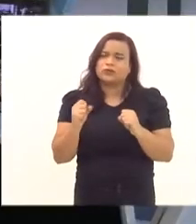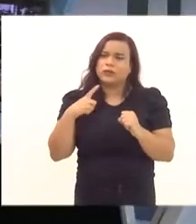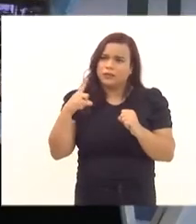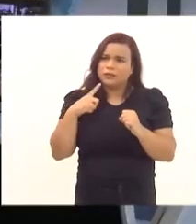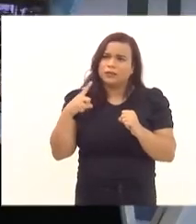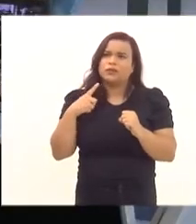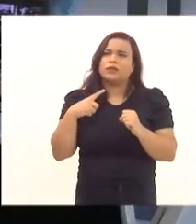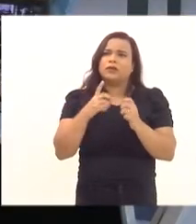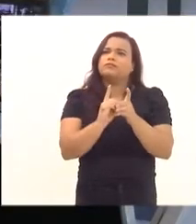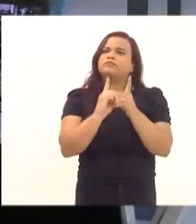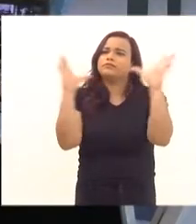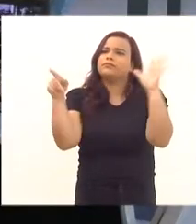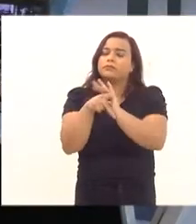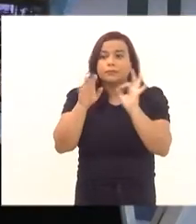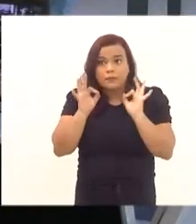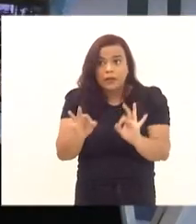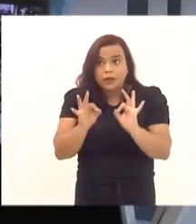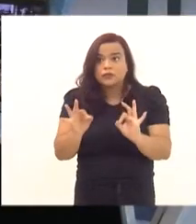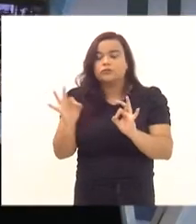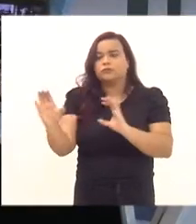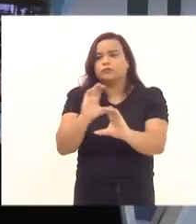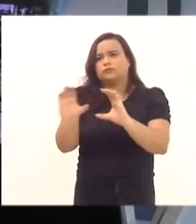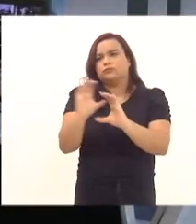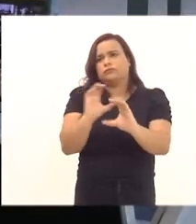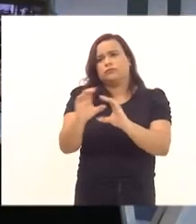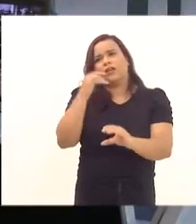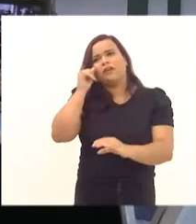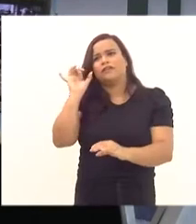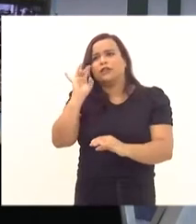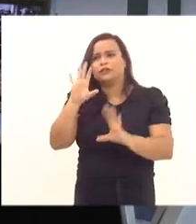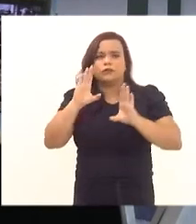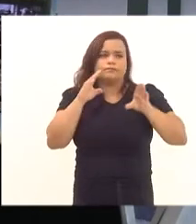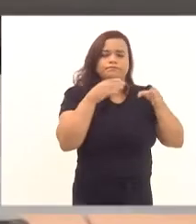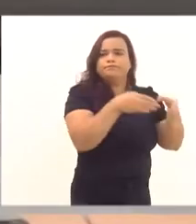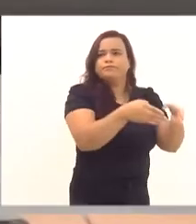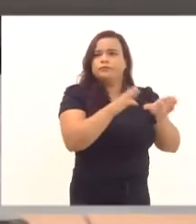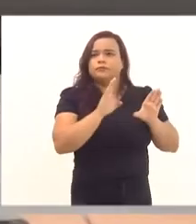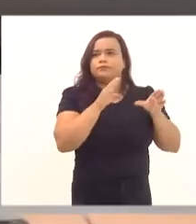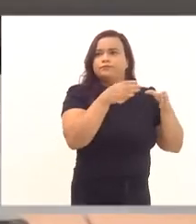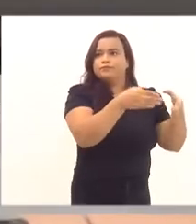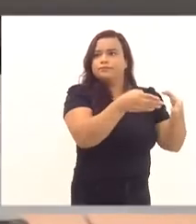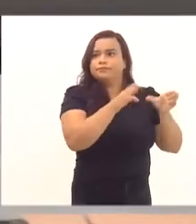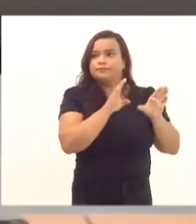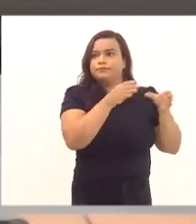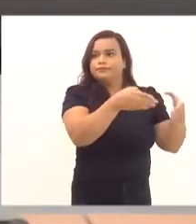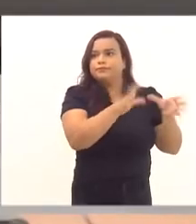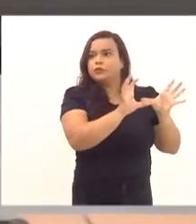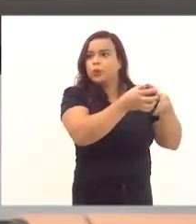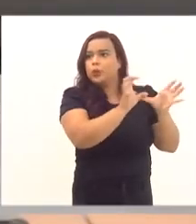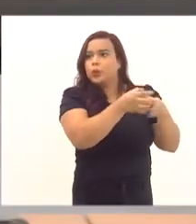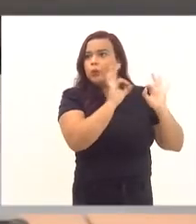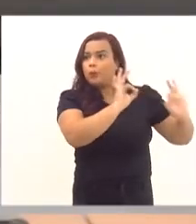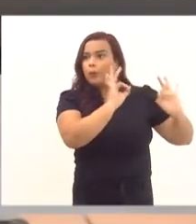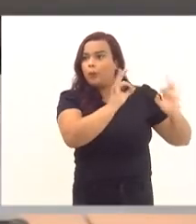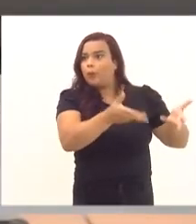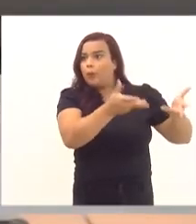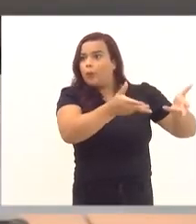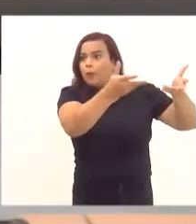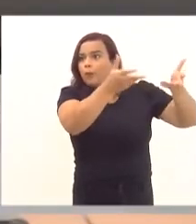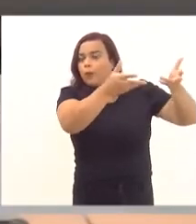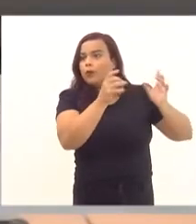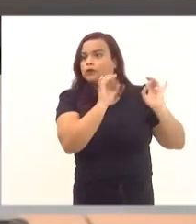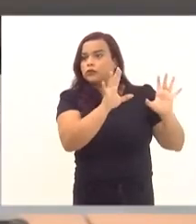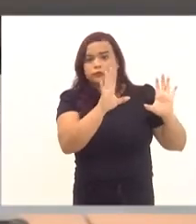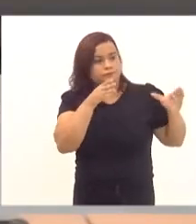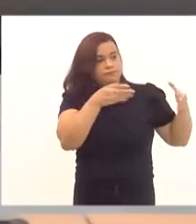você precisa fazer uma plantação da comunicação não ficarão submetidos a juíza editoriais dos médicos dos médicos conglomerados de comunicação que e